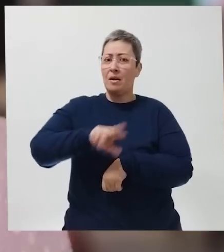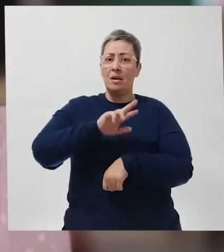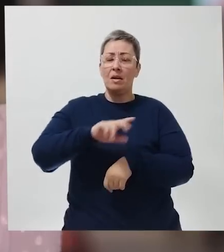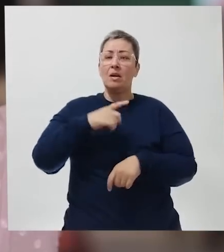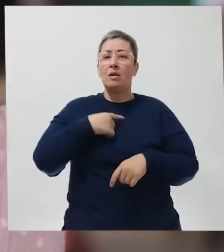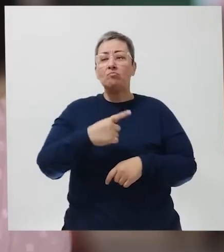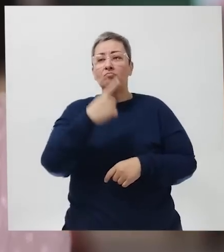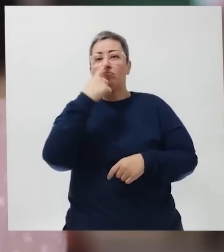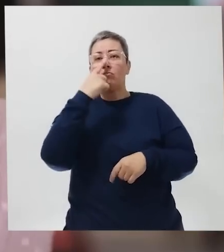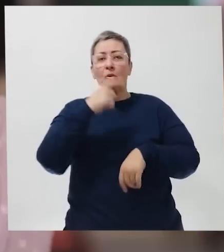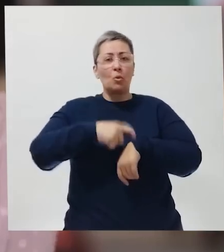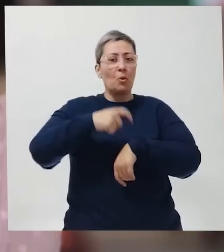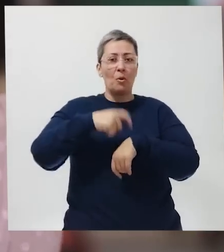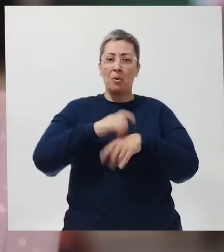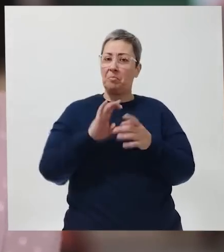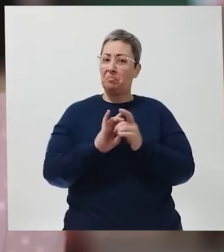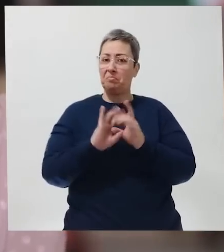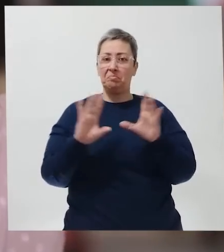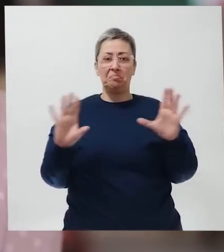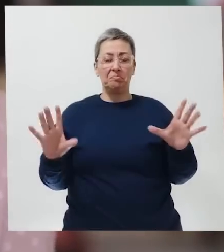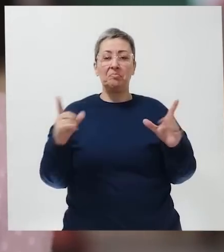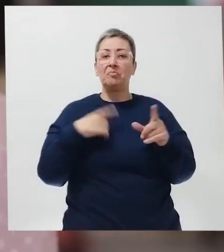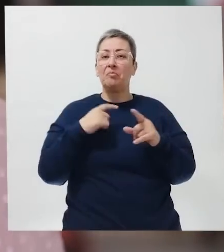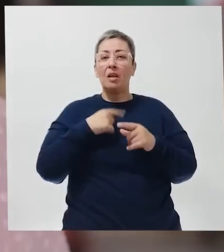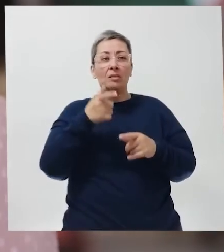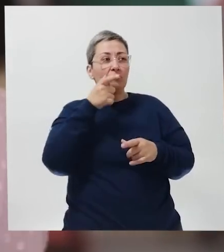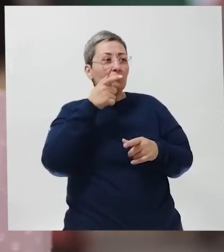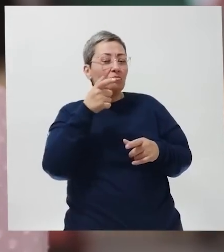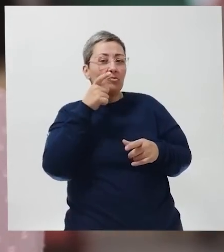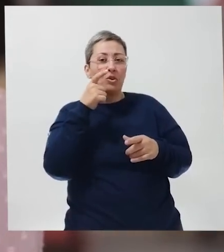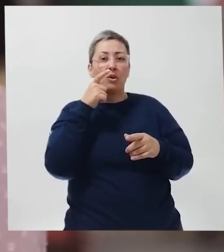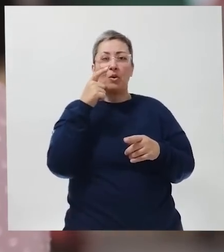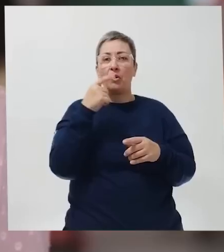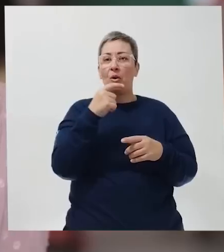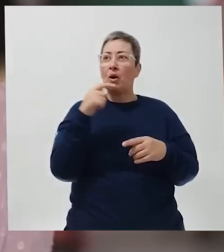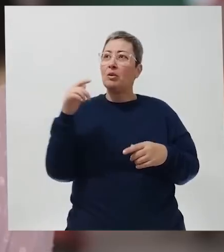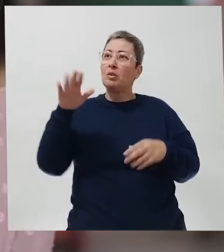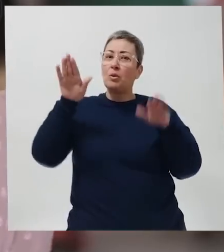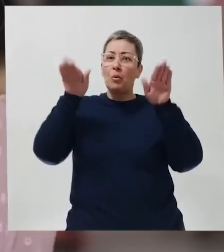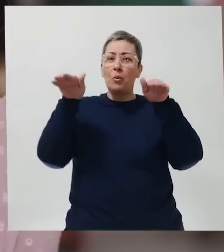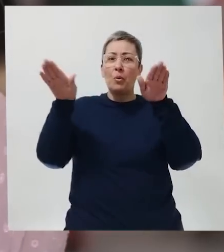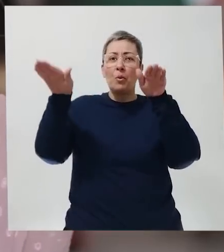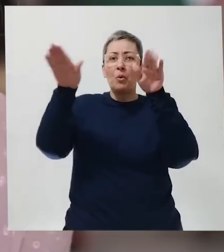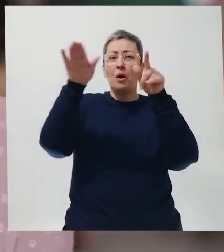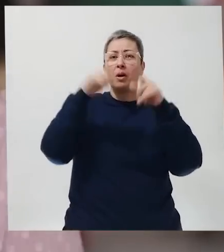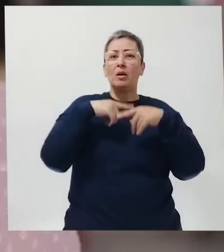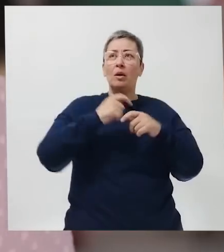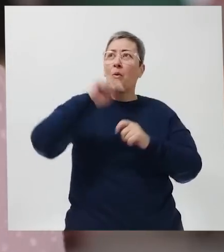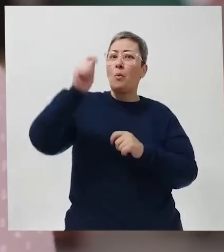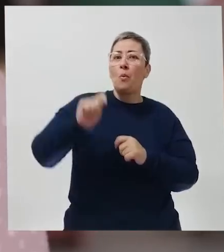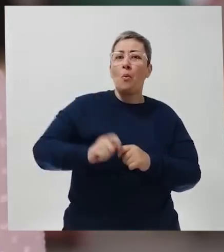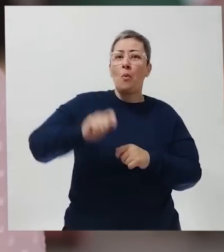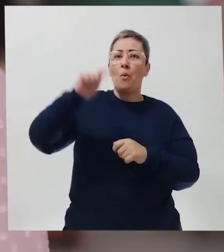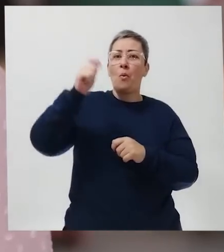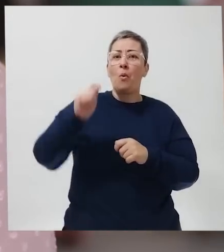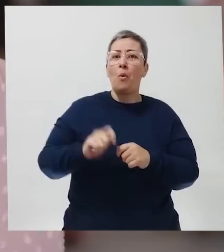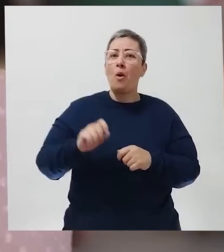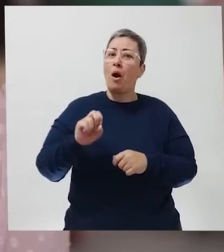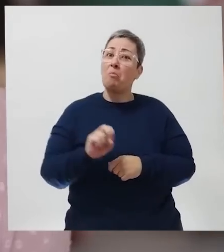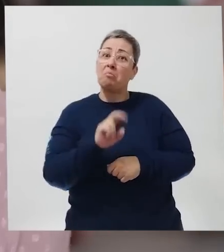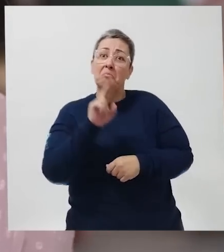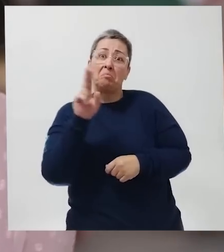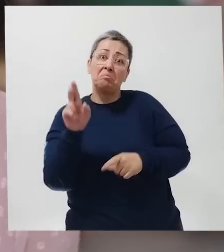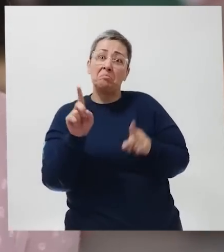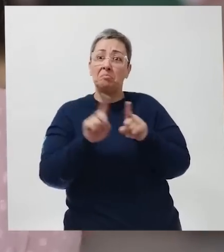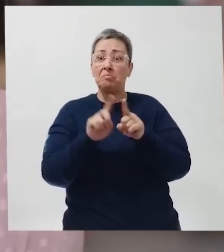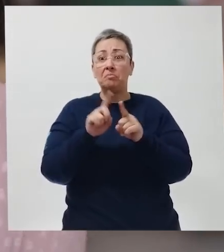invenções não param e as inspirações podem surgir a qualquer momento. Seja ao observarmos uma ave voando no céu,